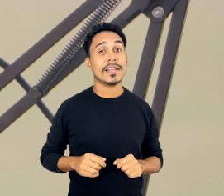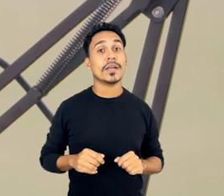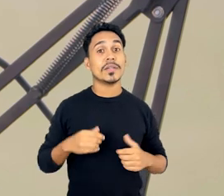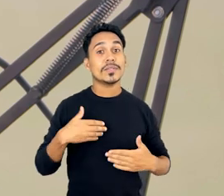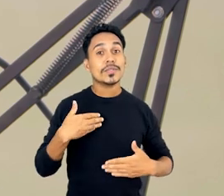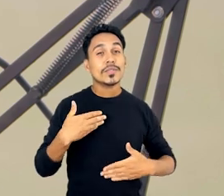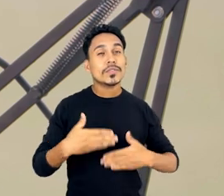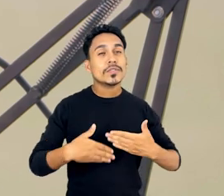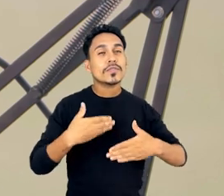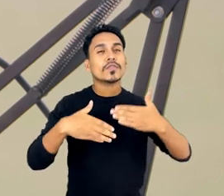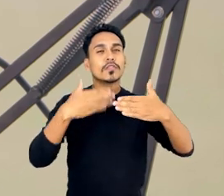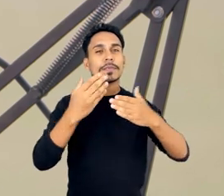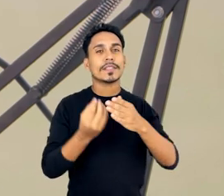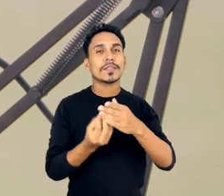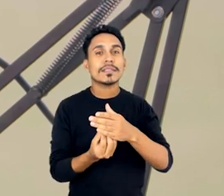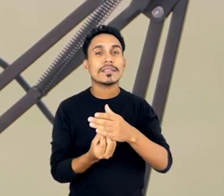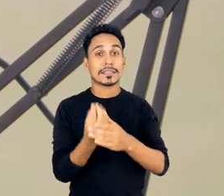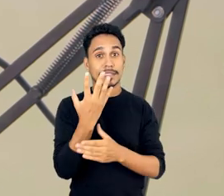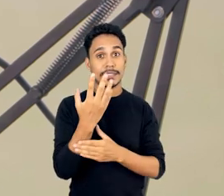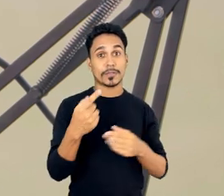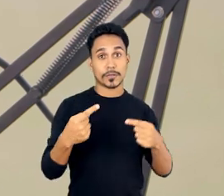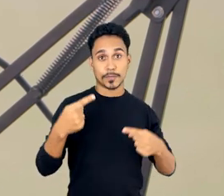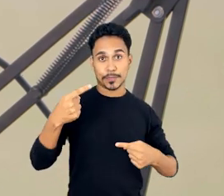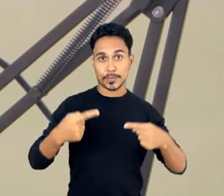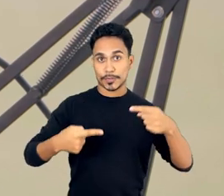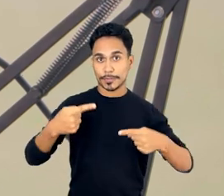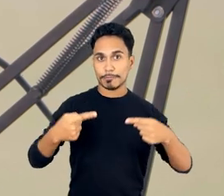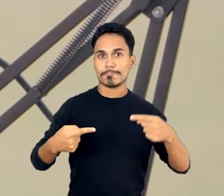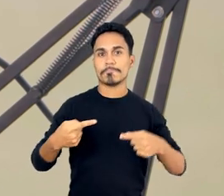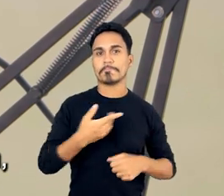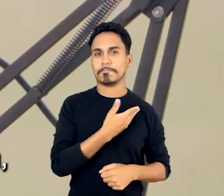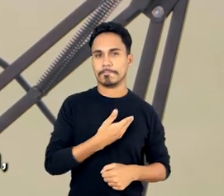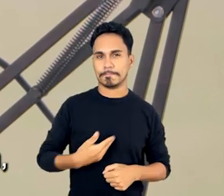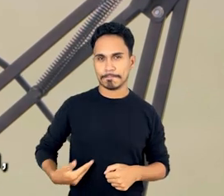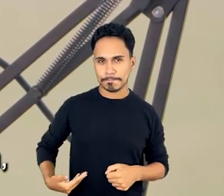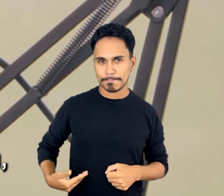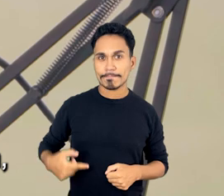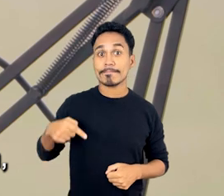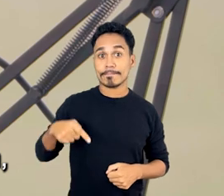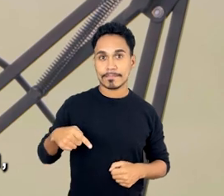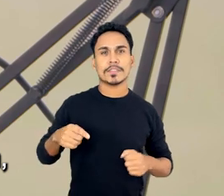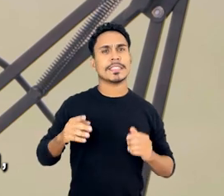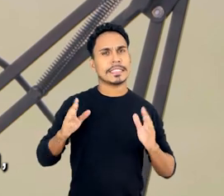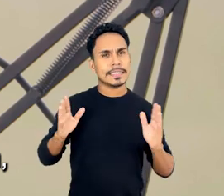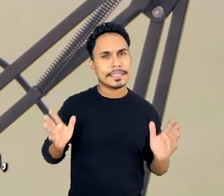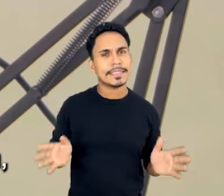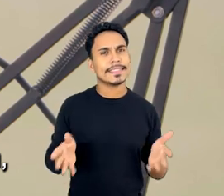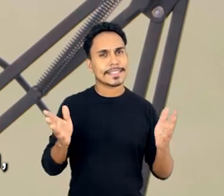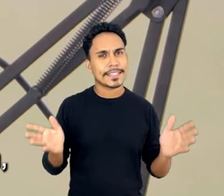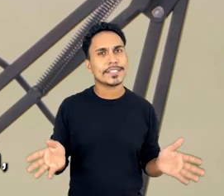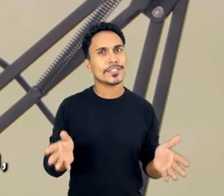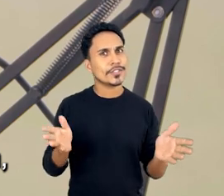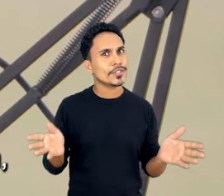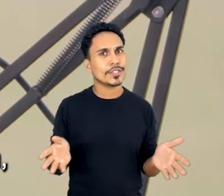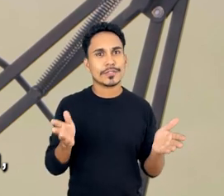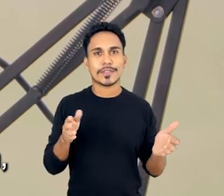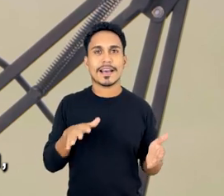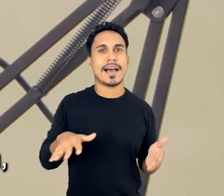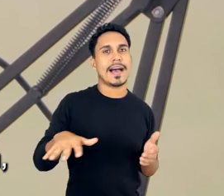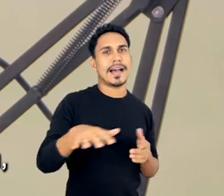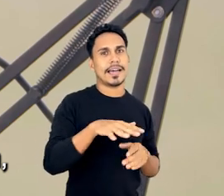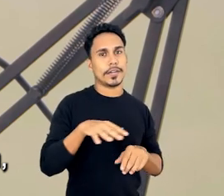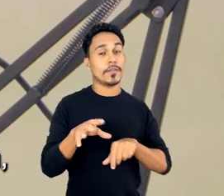sobre o desenvolvimento de políticas públicas eh que a gente sabe que são estratégias de incentivos de incentivo que são